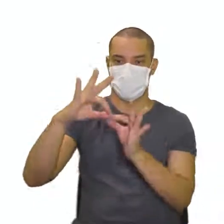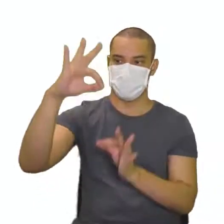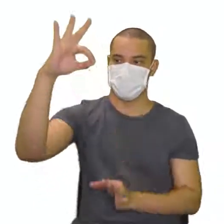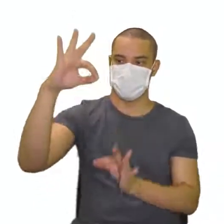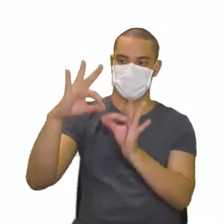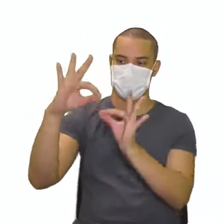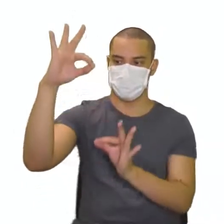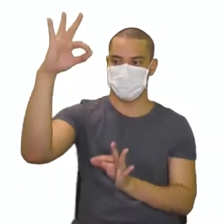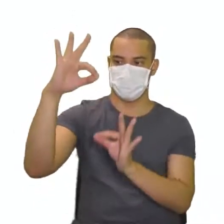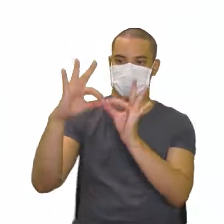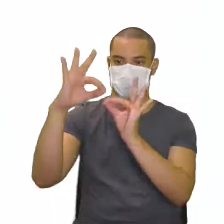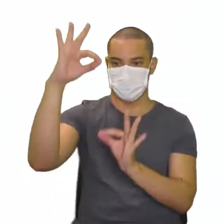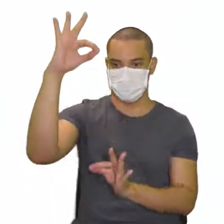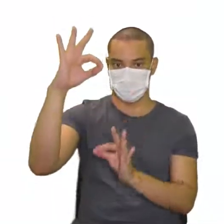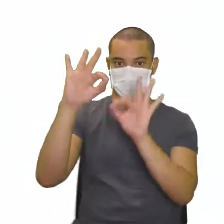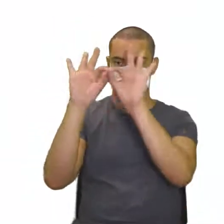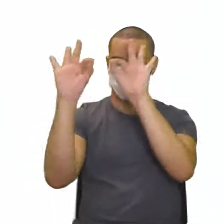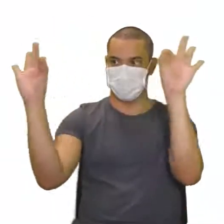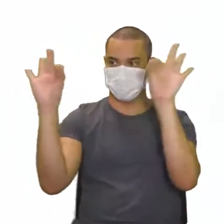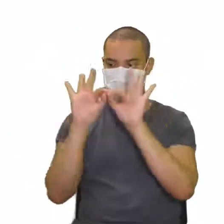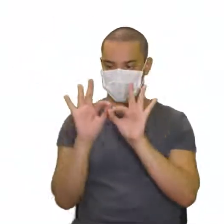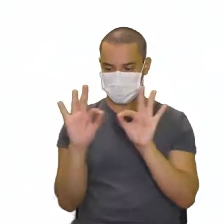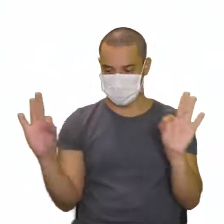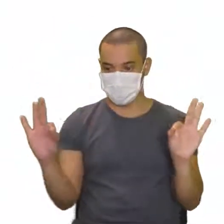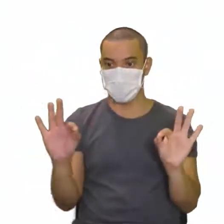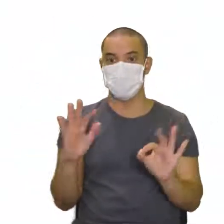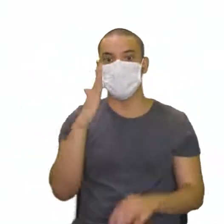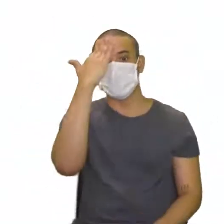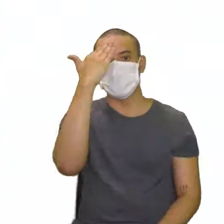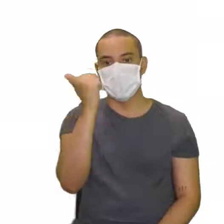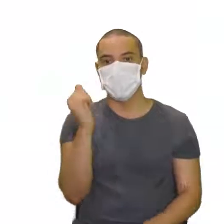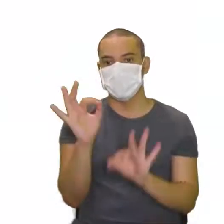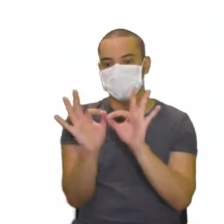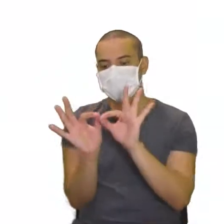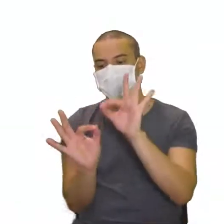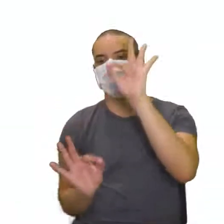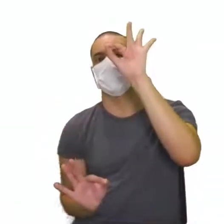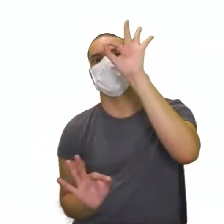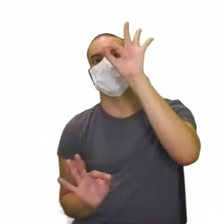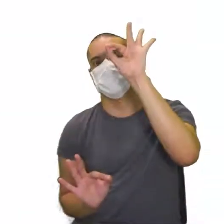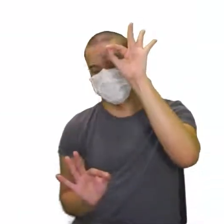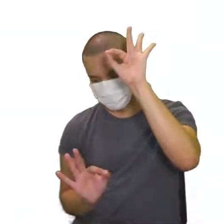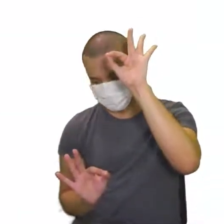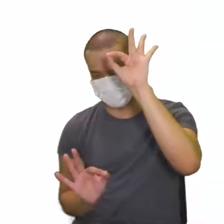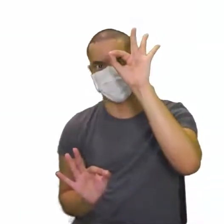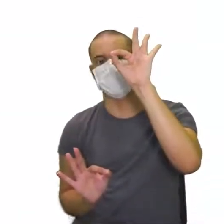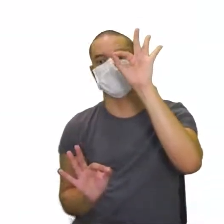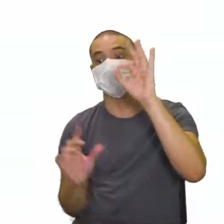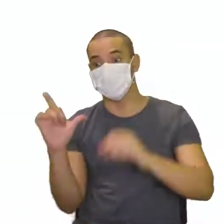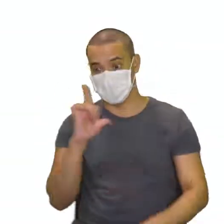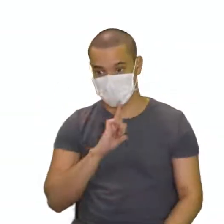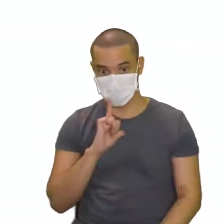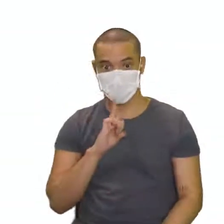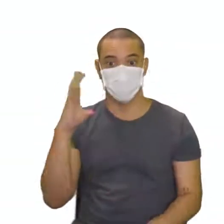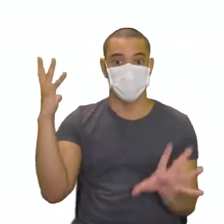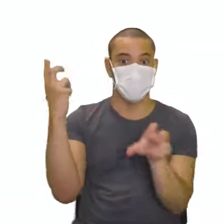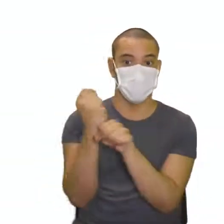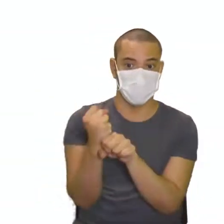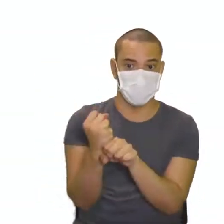no meio do fio ali. E nós temos as distâncias até o ponto médio, né? Então, se você tem aqui a distância